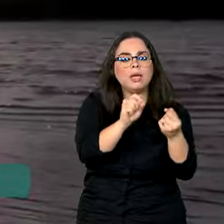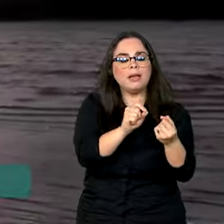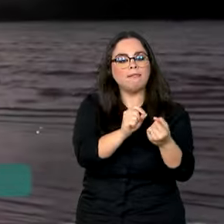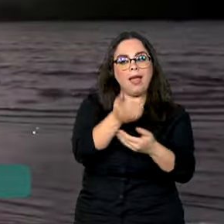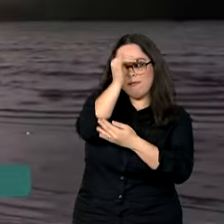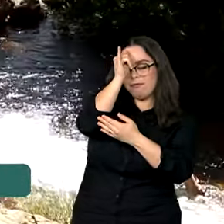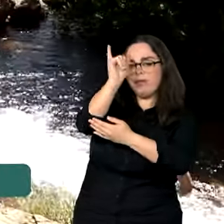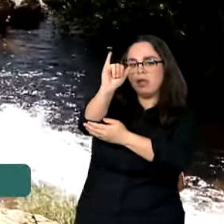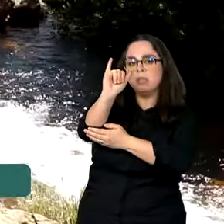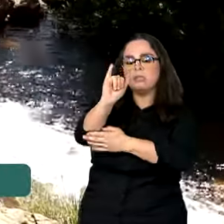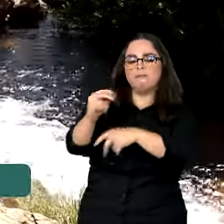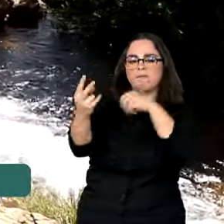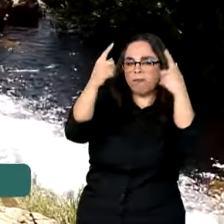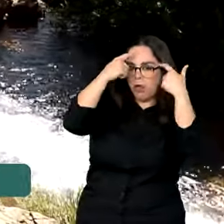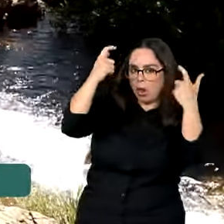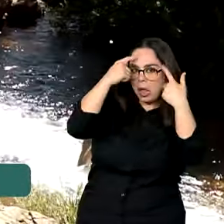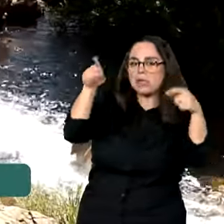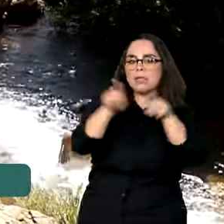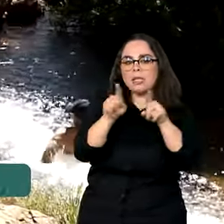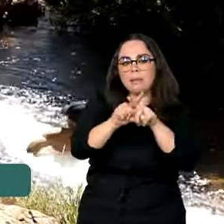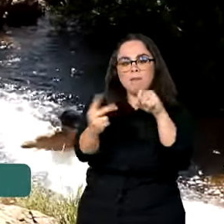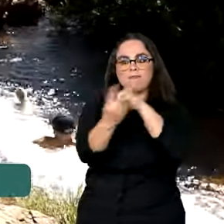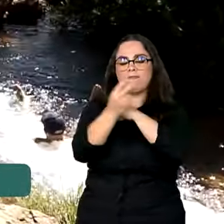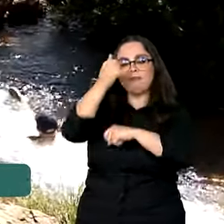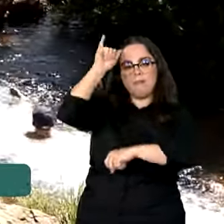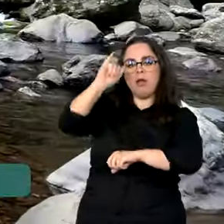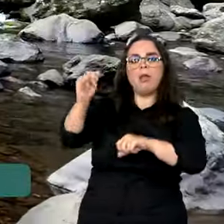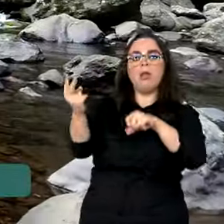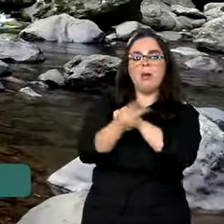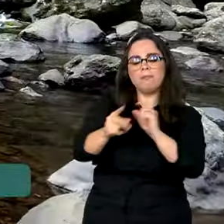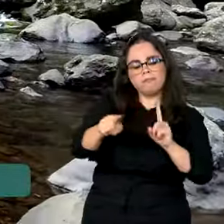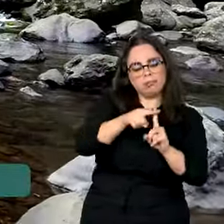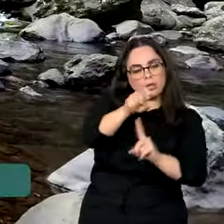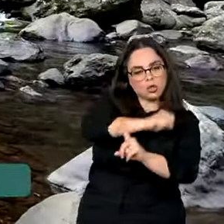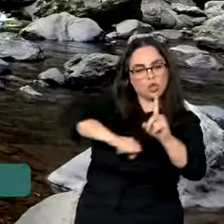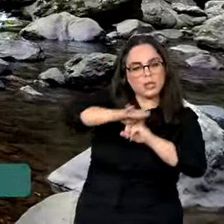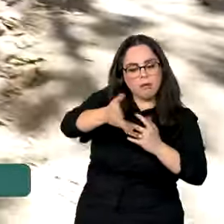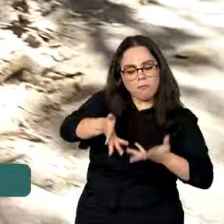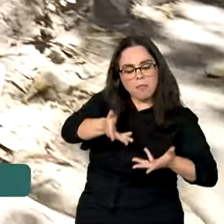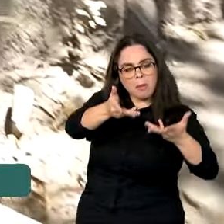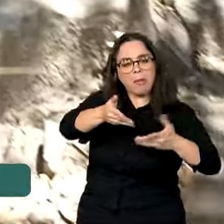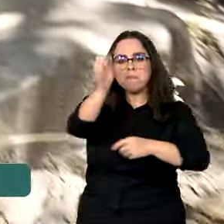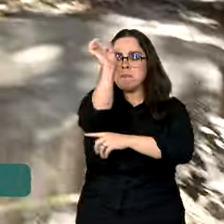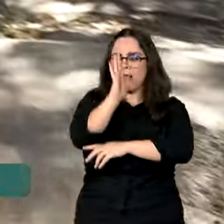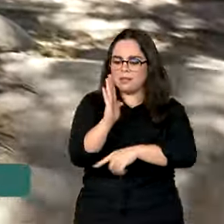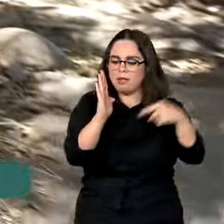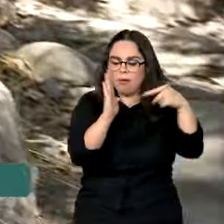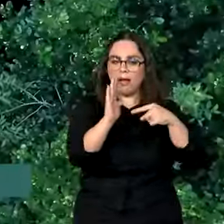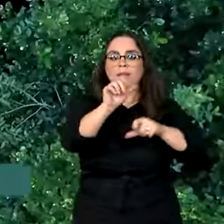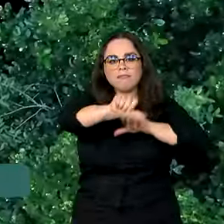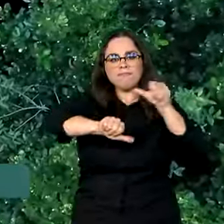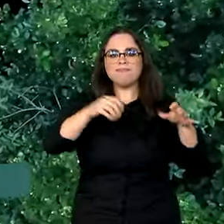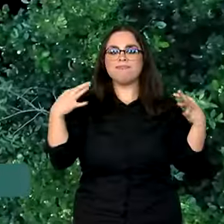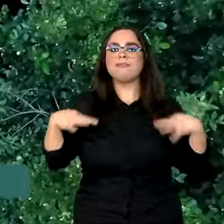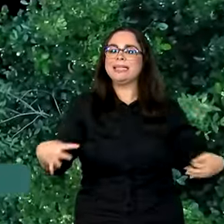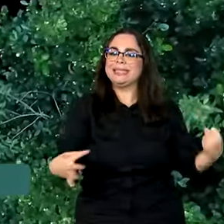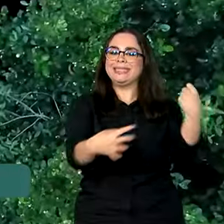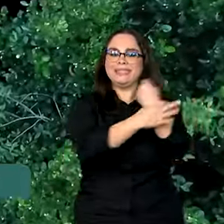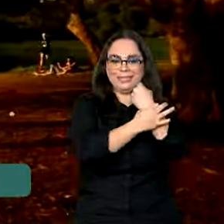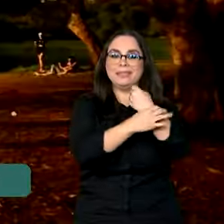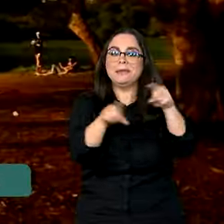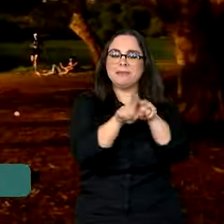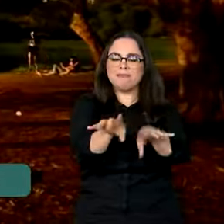violência e na promoção de mudanças sociais positivas para tornar o Brasil um destino turístico mais seguro